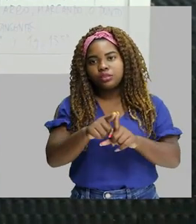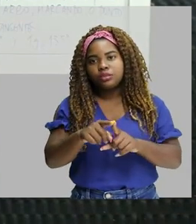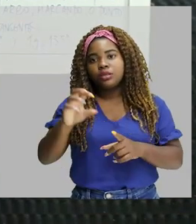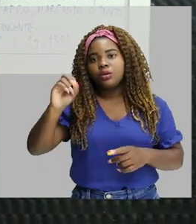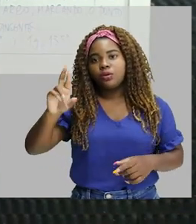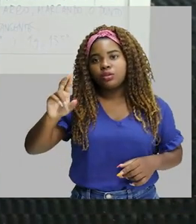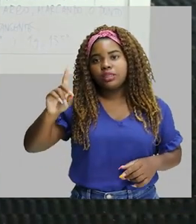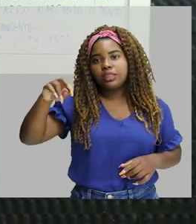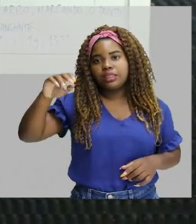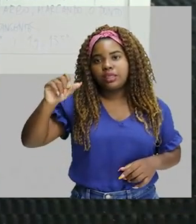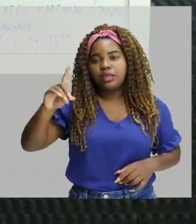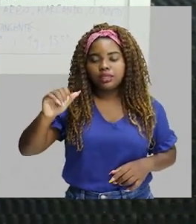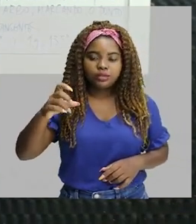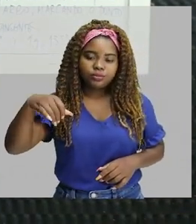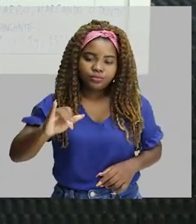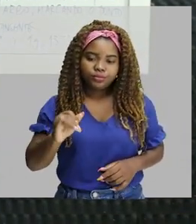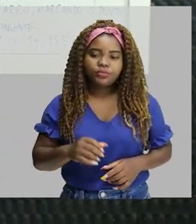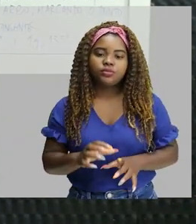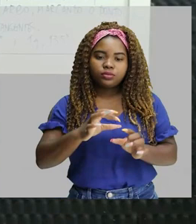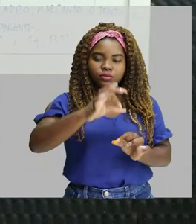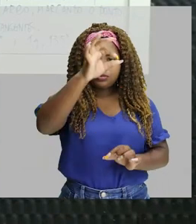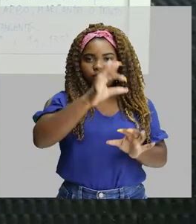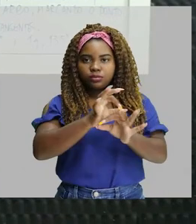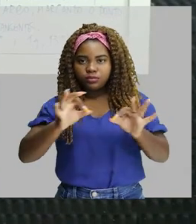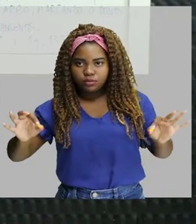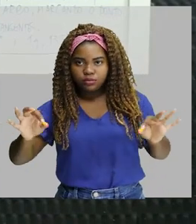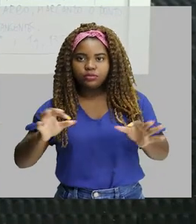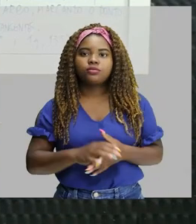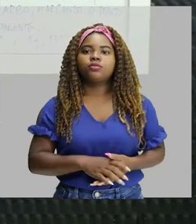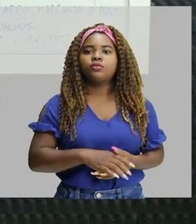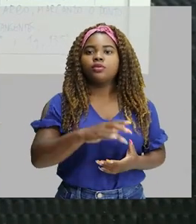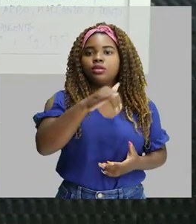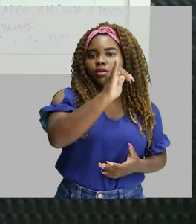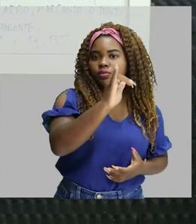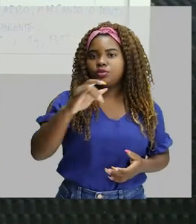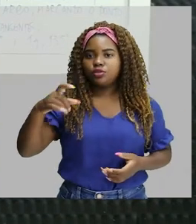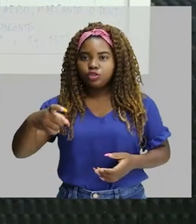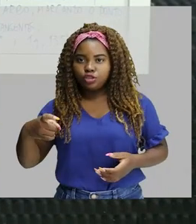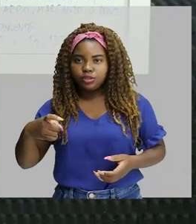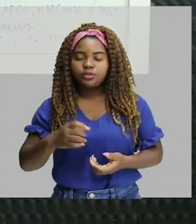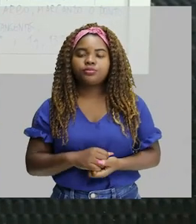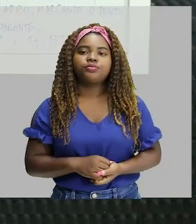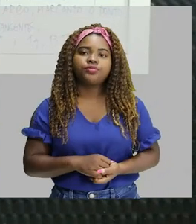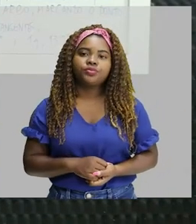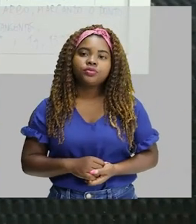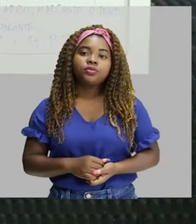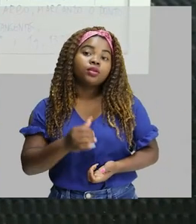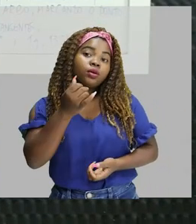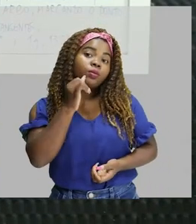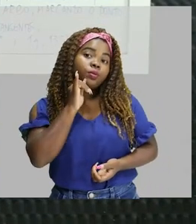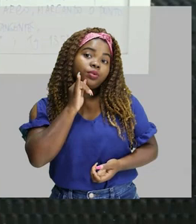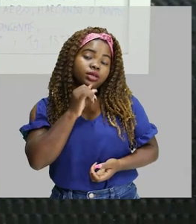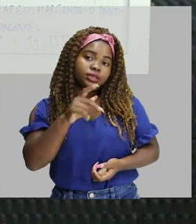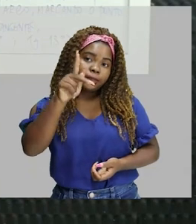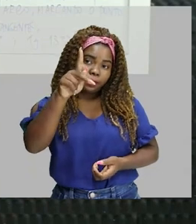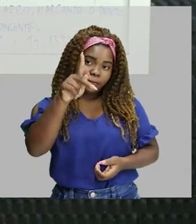no eixo Y já conhece isso então por exemplo esse ponto P aqui ele vai ter aqui ó vou chamar de